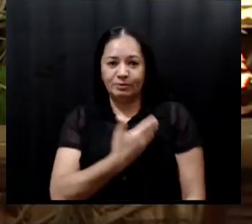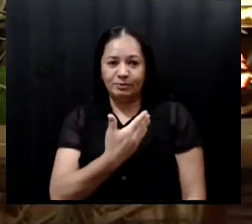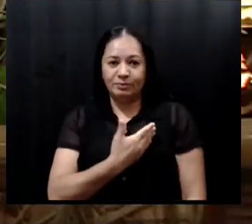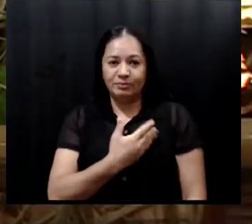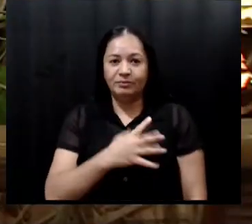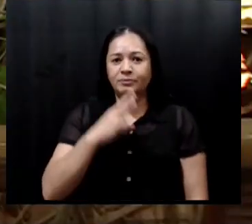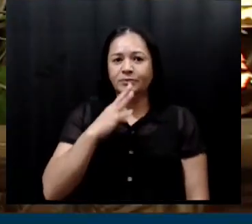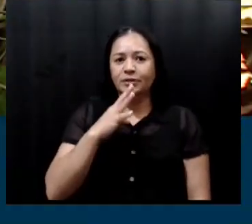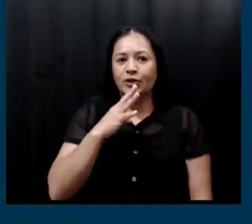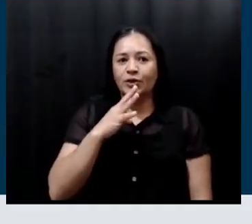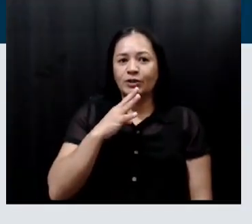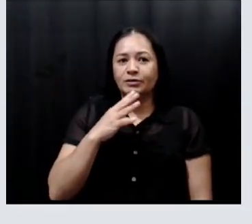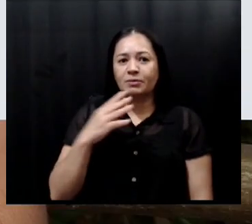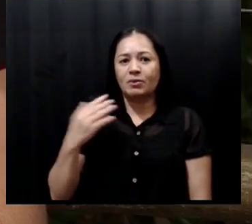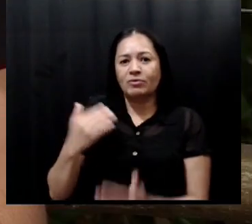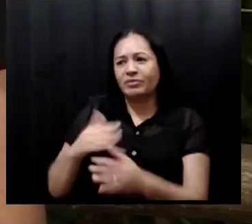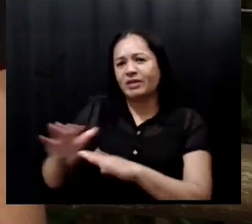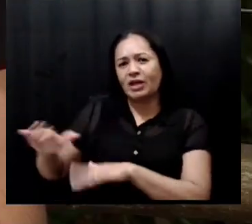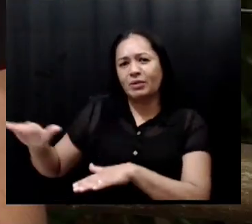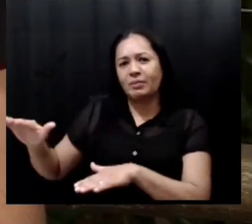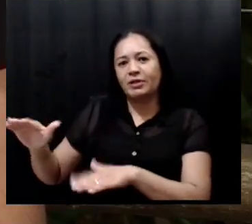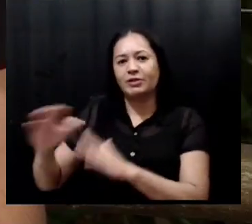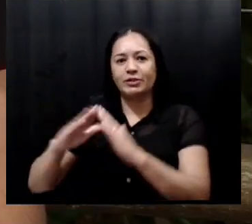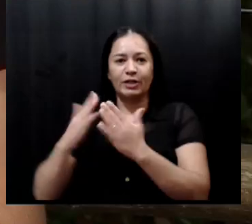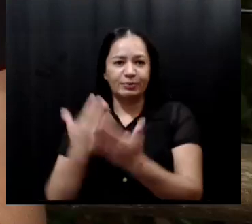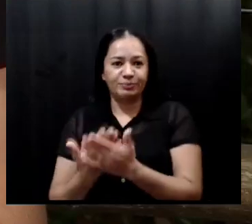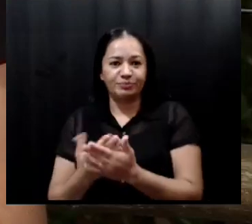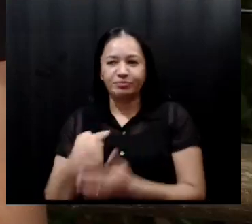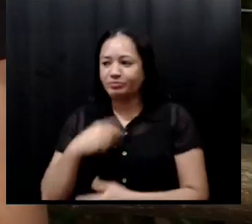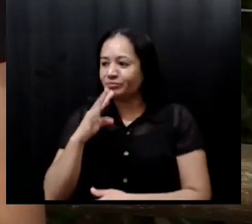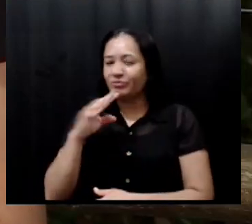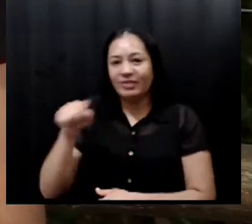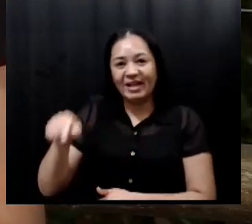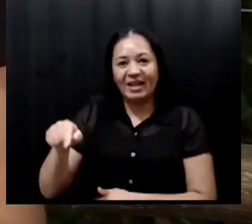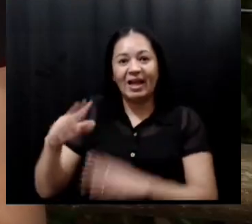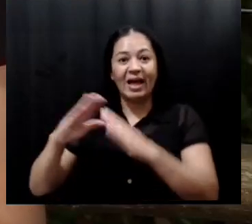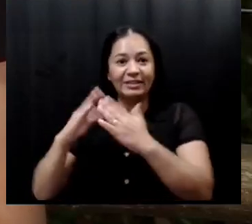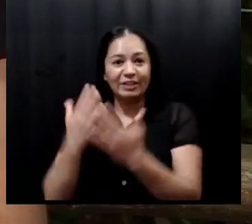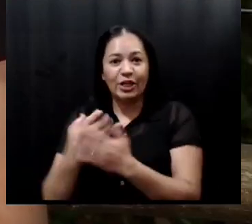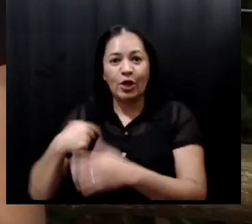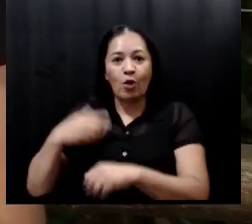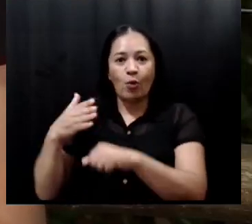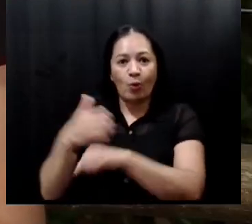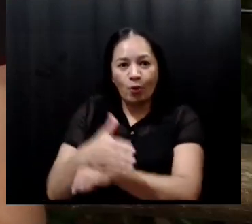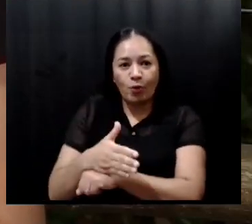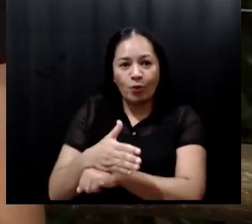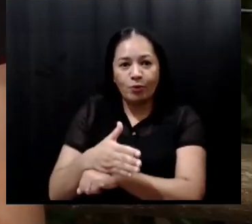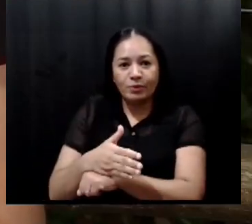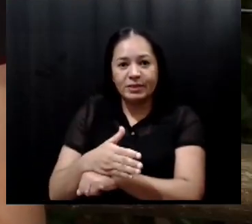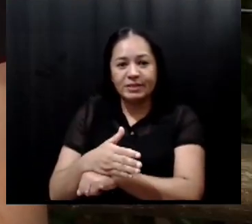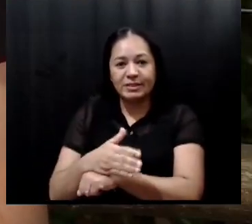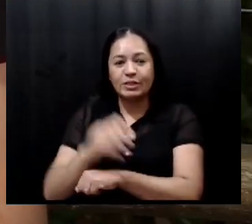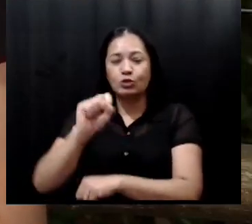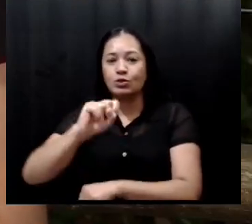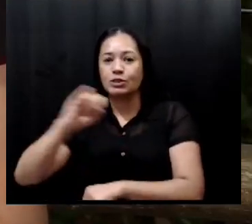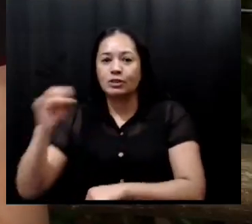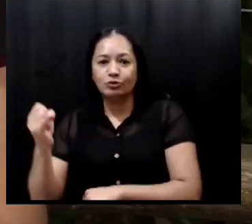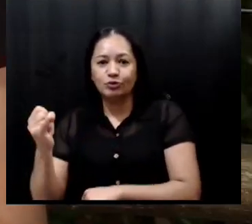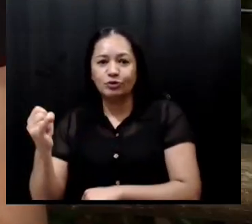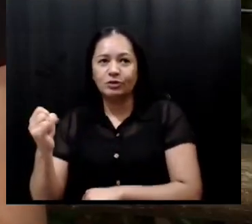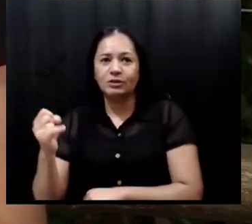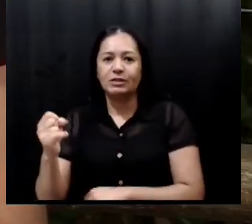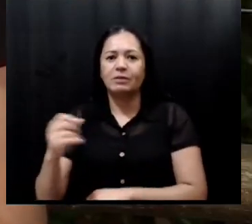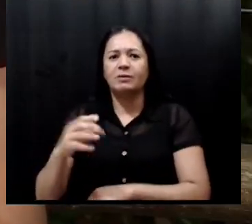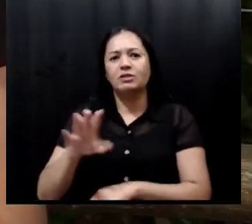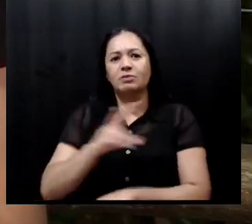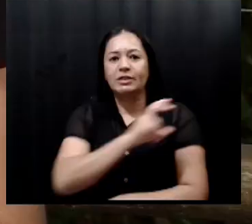os tempos de escola. Eu conheci o Henrique na escola, logo que eu entrei no São José. Então isso foi na 5ª série em 2005, então